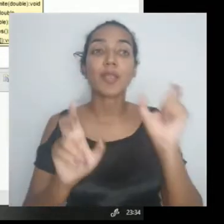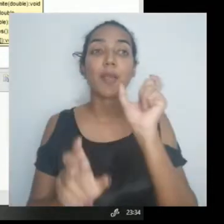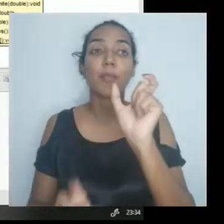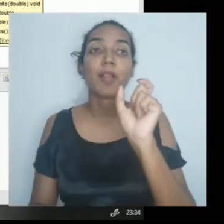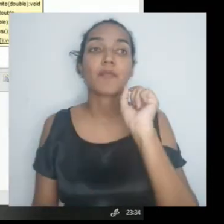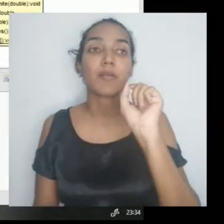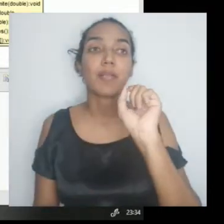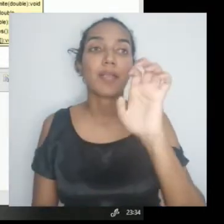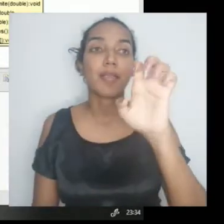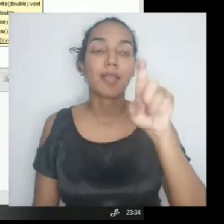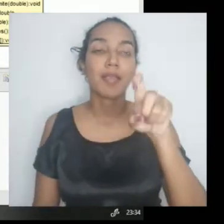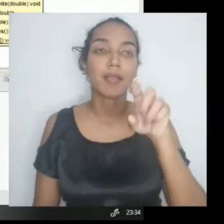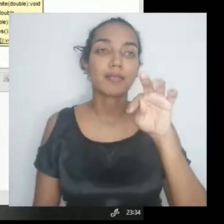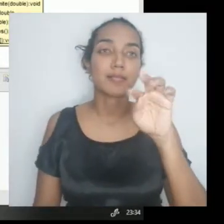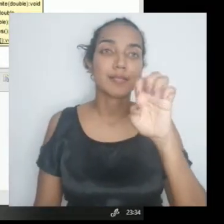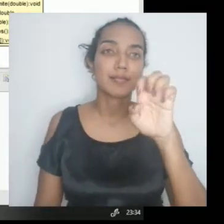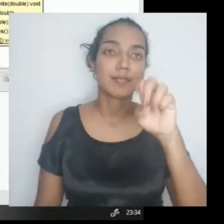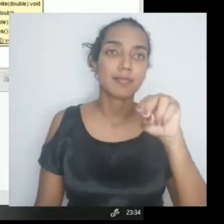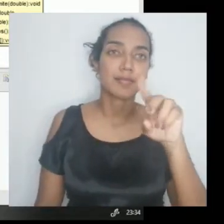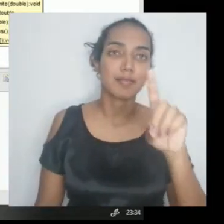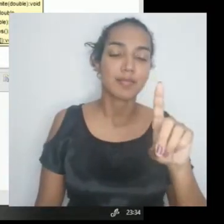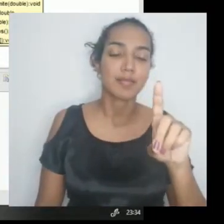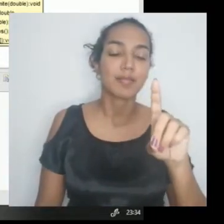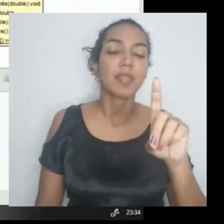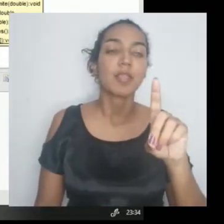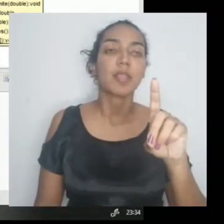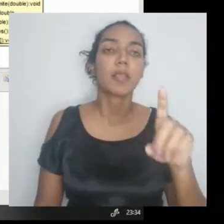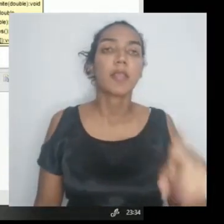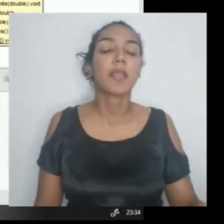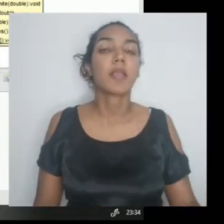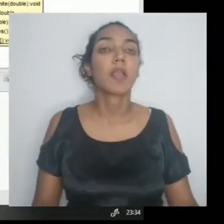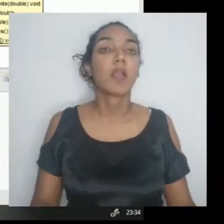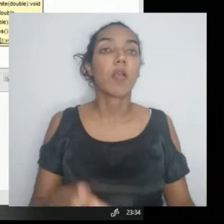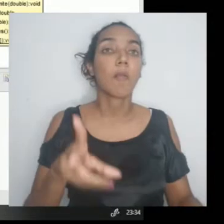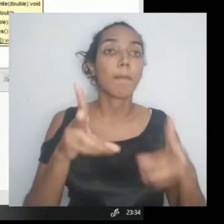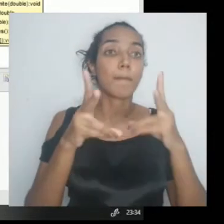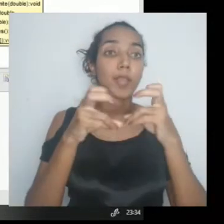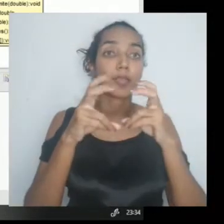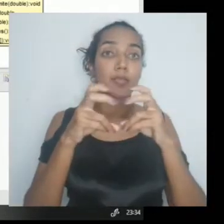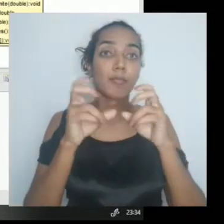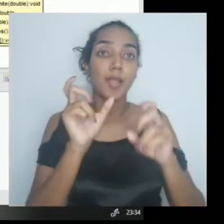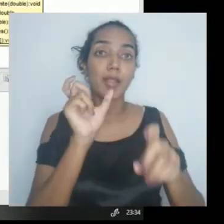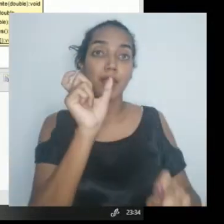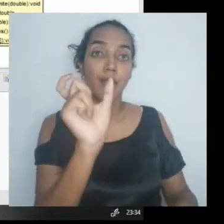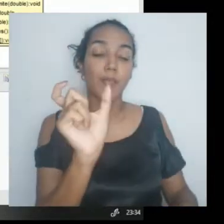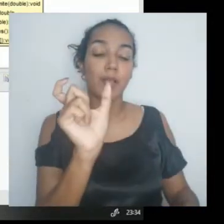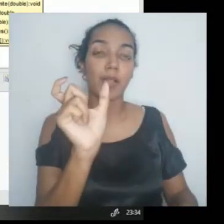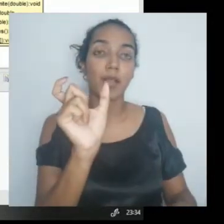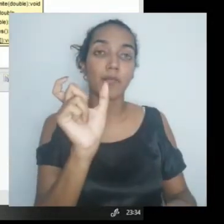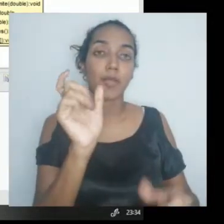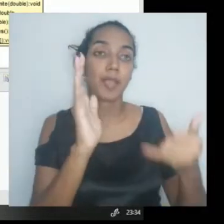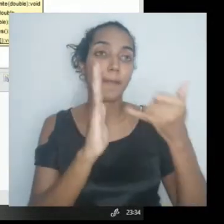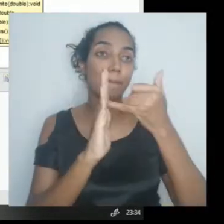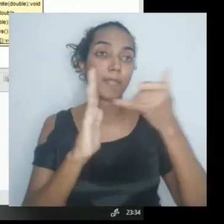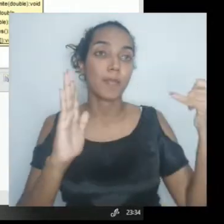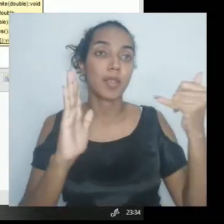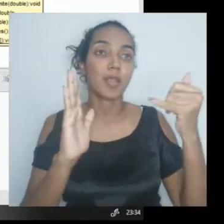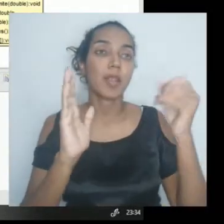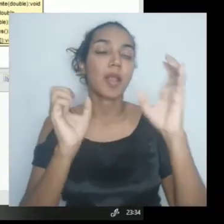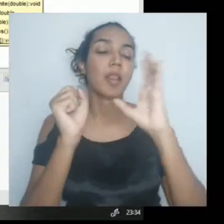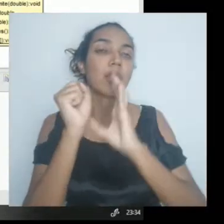conta, e observem a palavrinha reservada aqui como primeira linha de código chamada de super, repassando